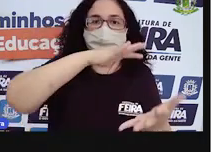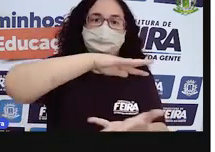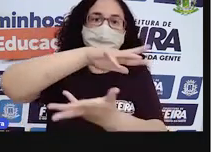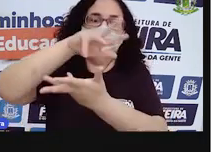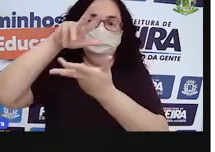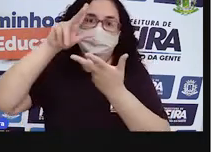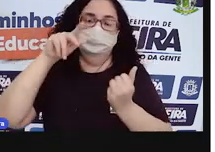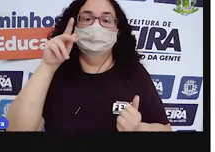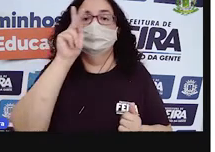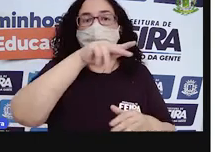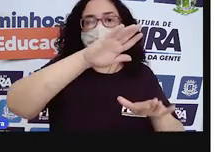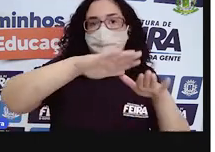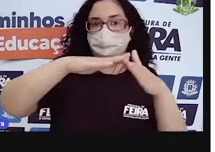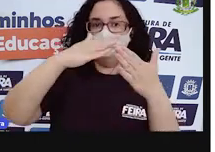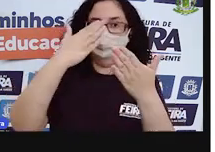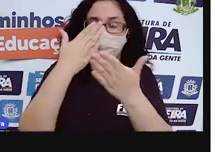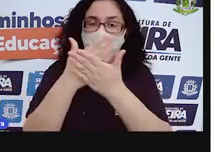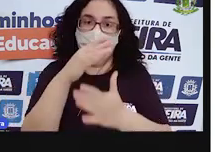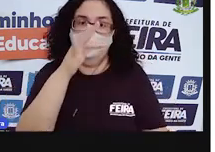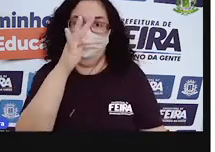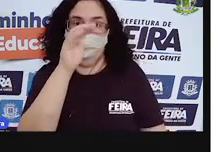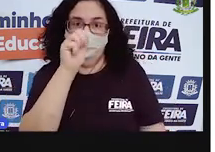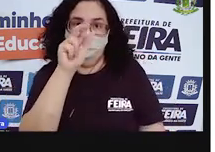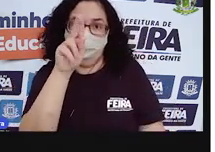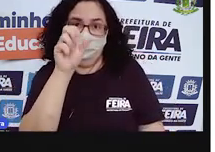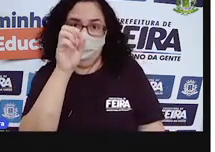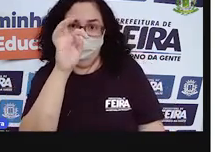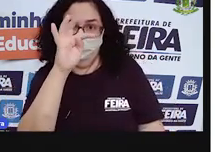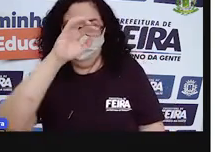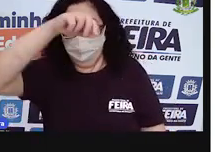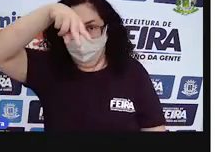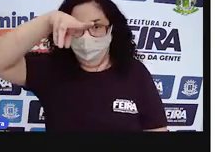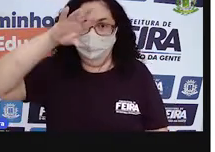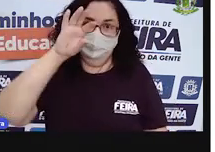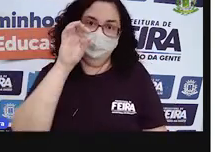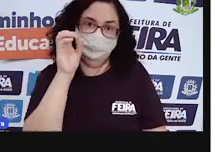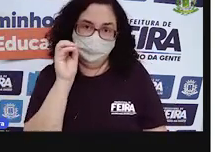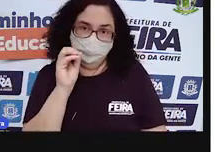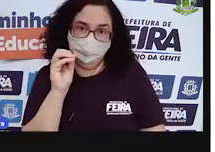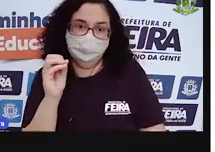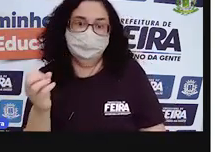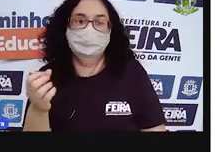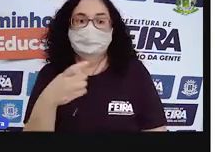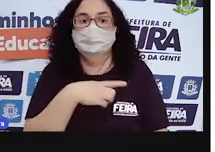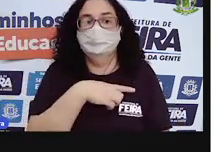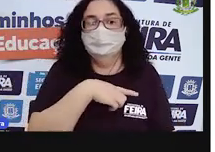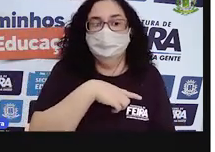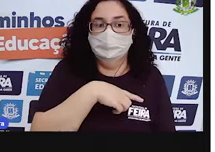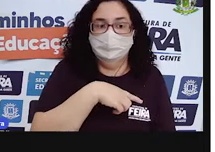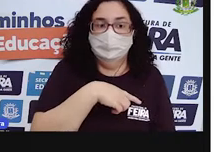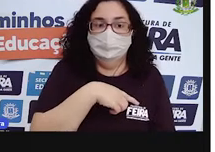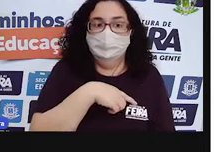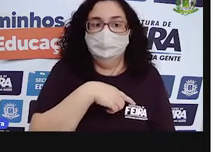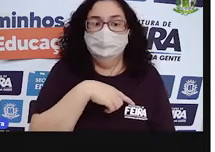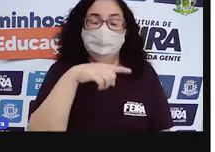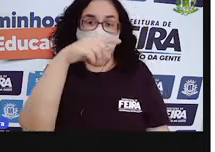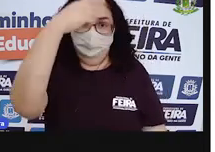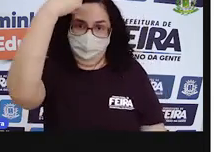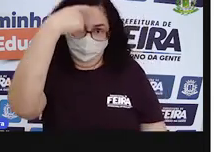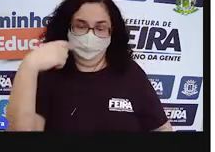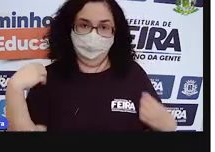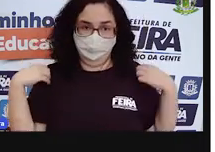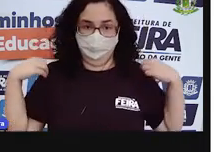sou professor da Escola Municipal Faustino Dias Lima e eu estou aqui